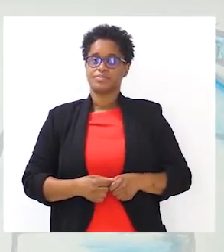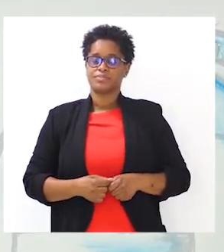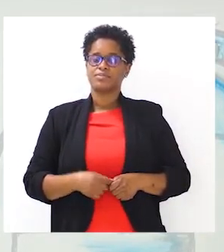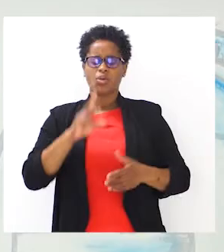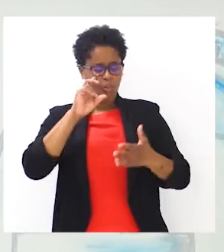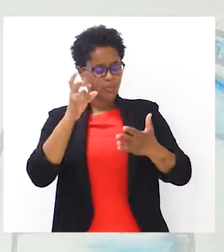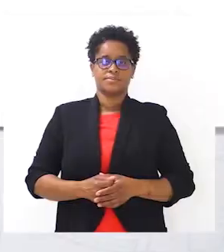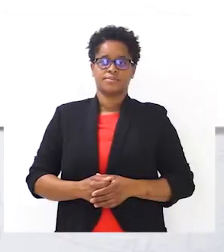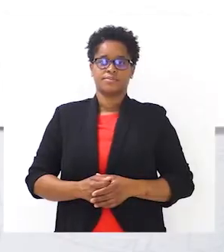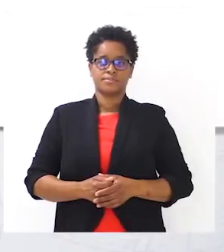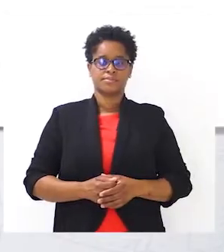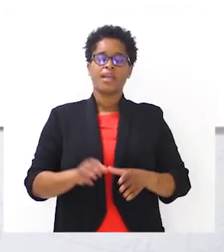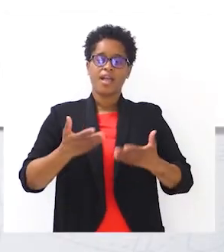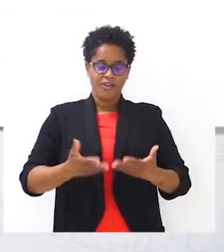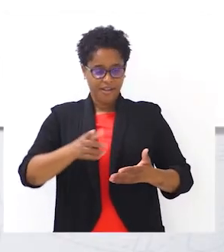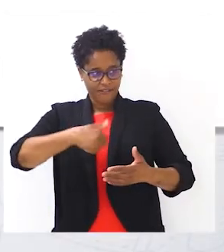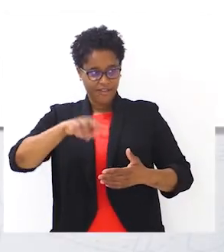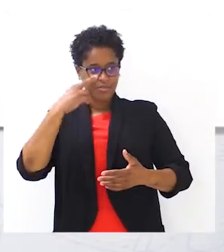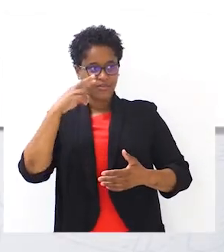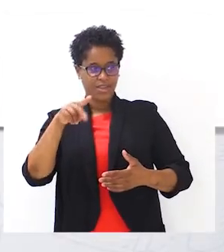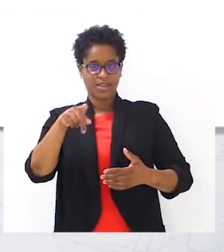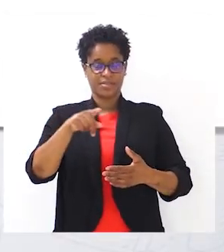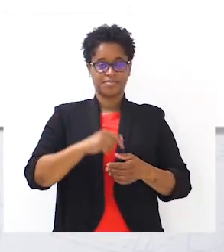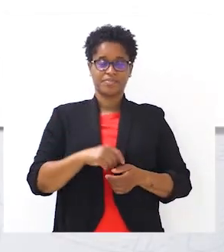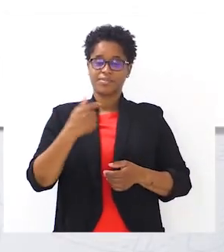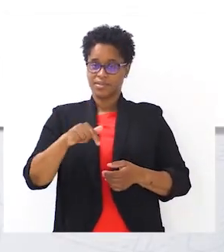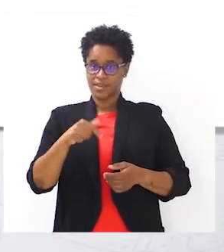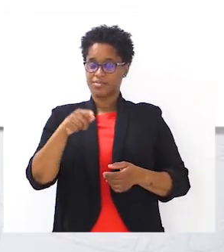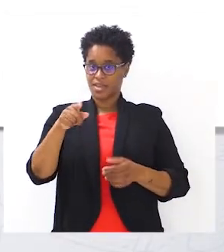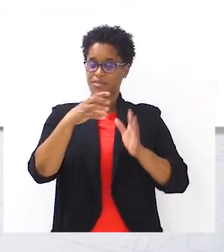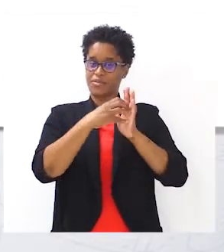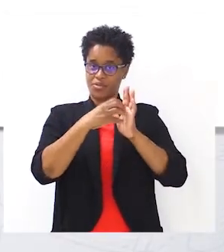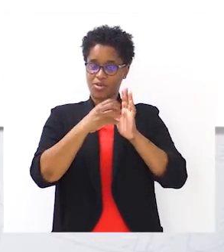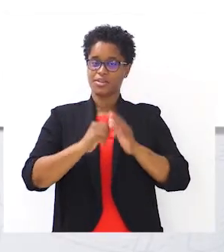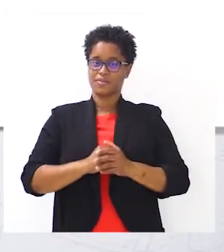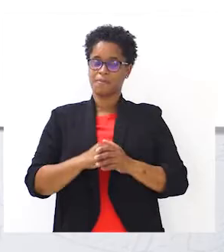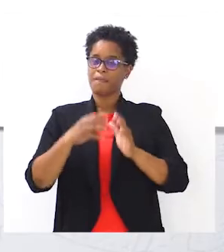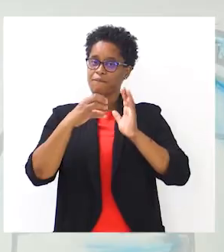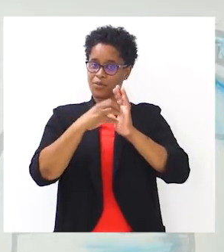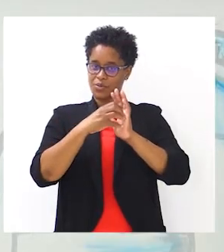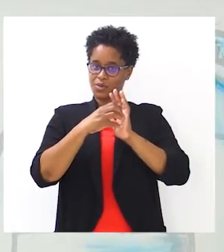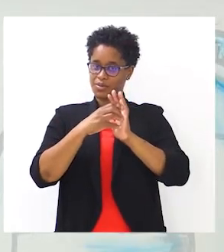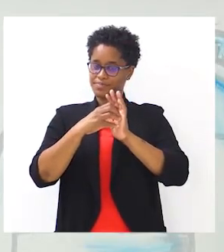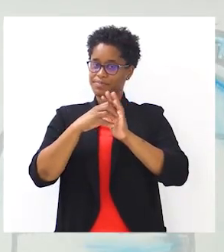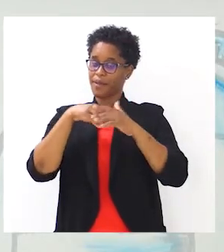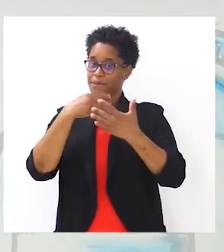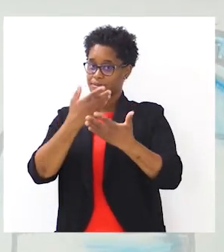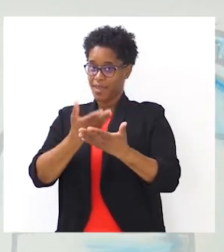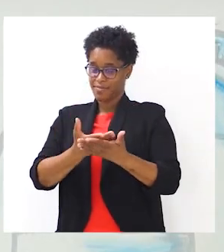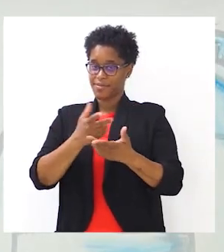Então, observem. Vamos ver aqui, temos aqui esta figura. A figura